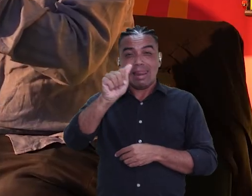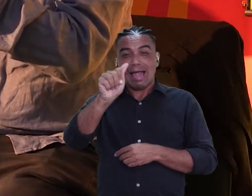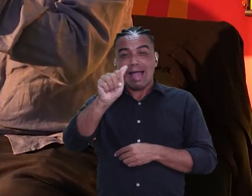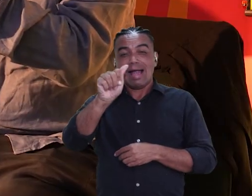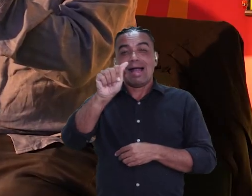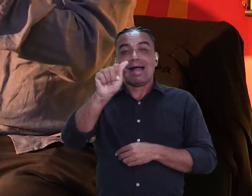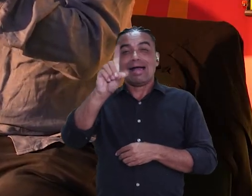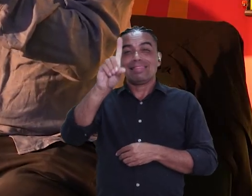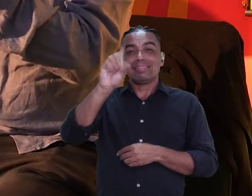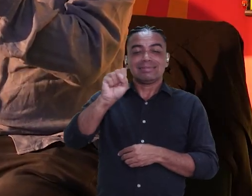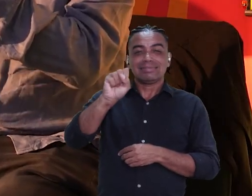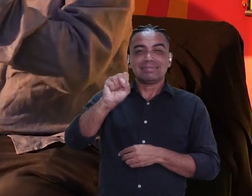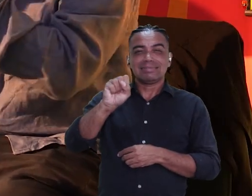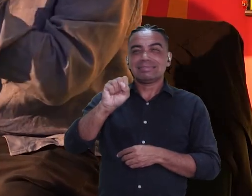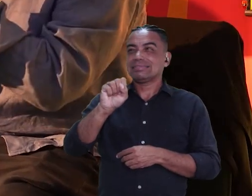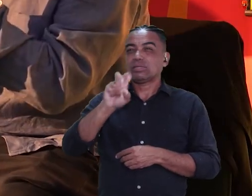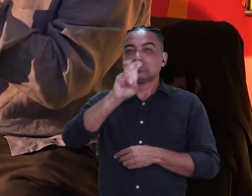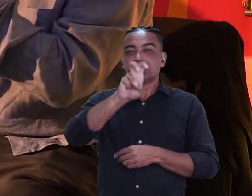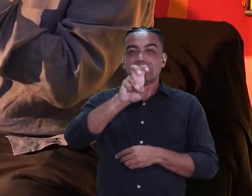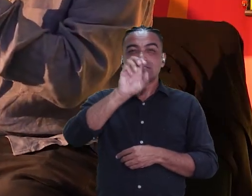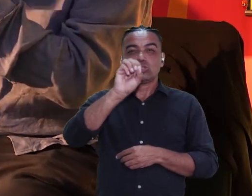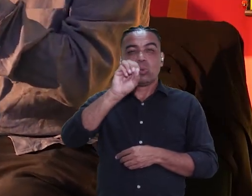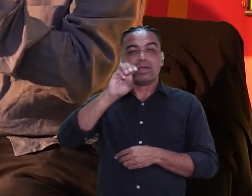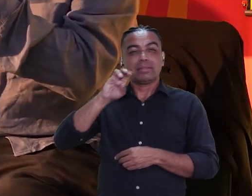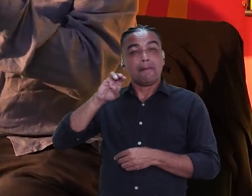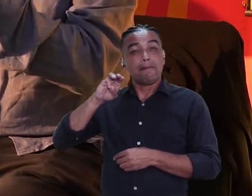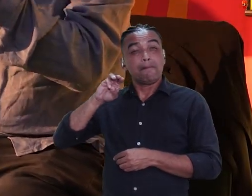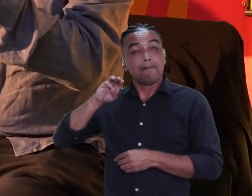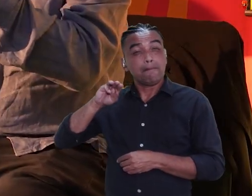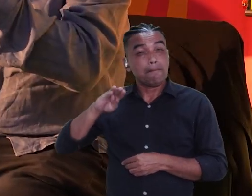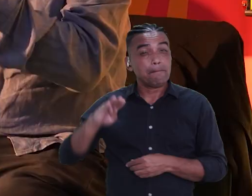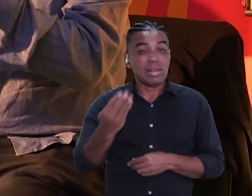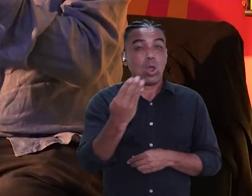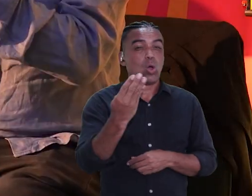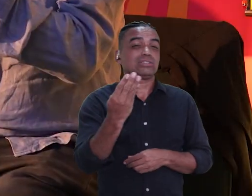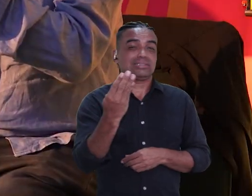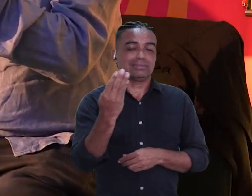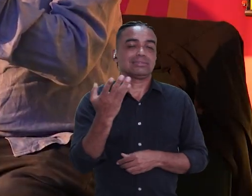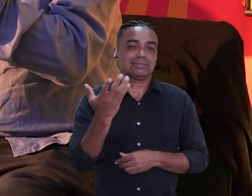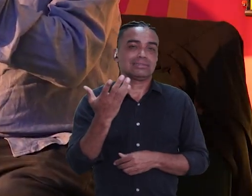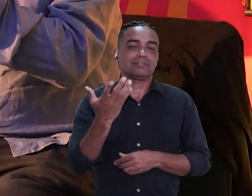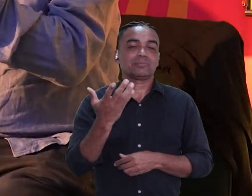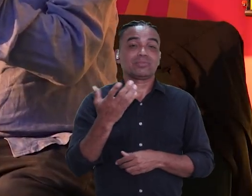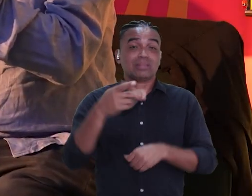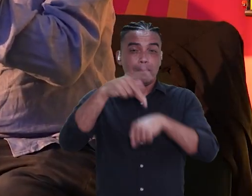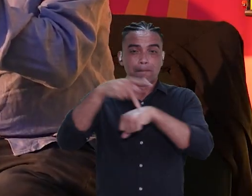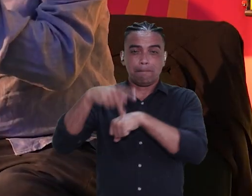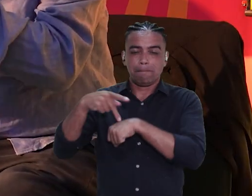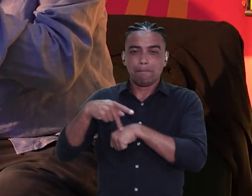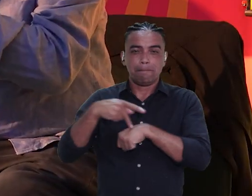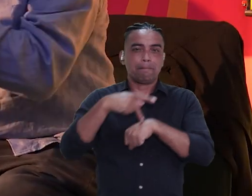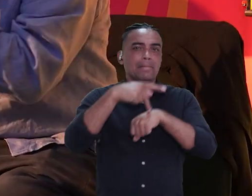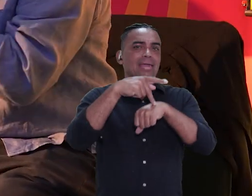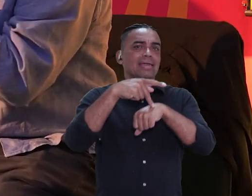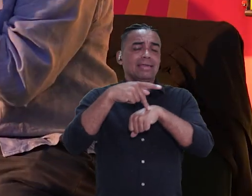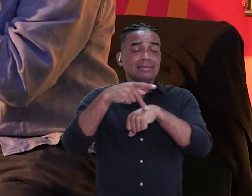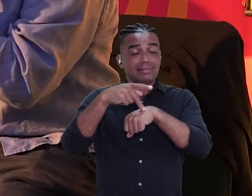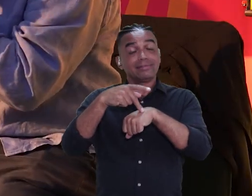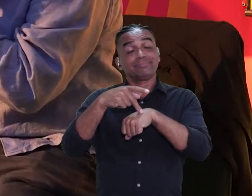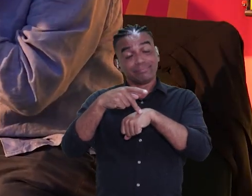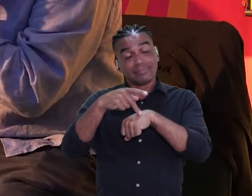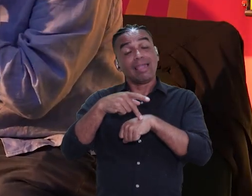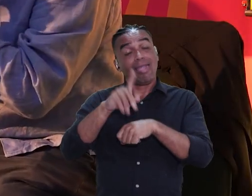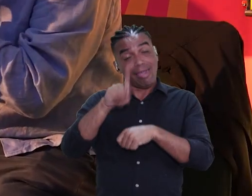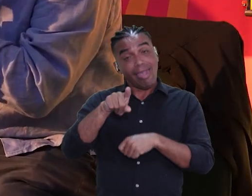de 150 bilhões, mais não sei o que, não sei o que. E terminava: é de pedras assim que o